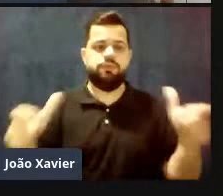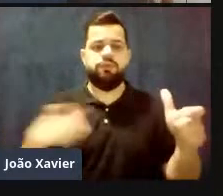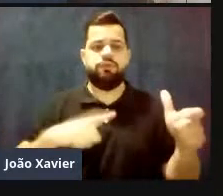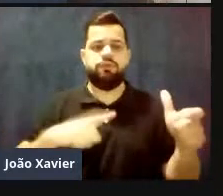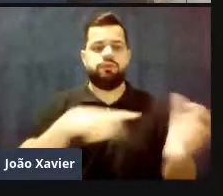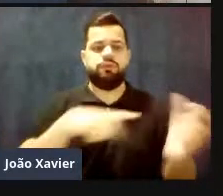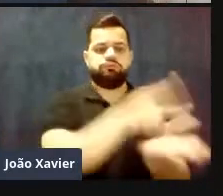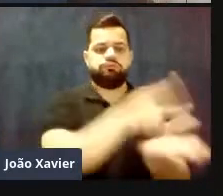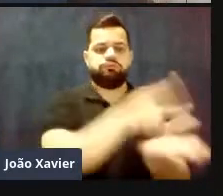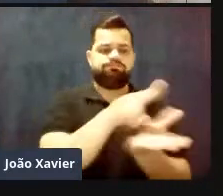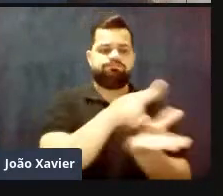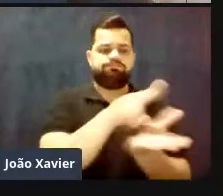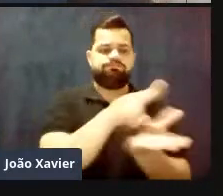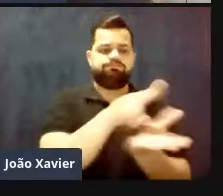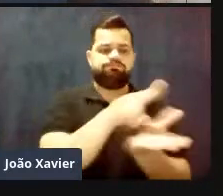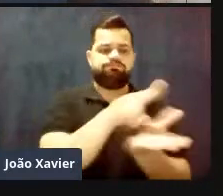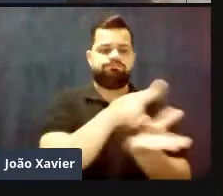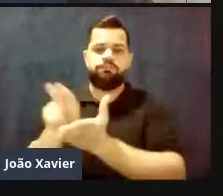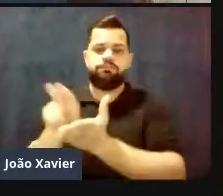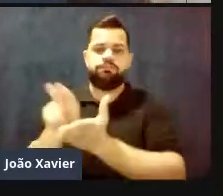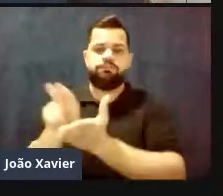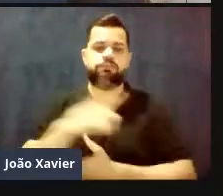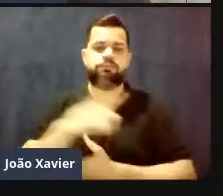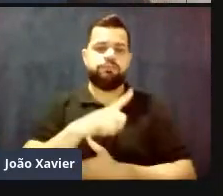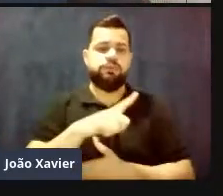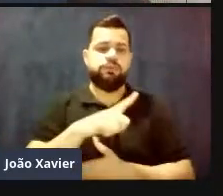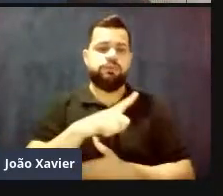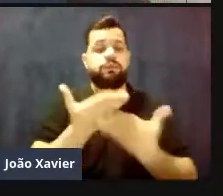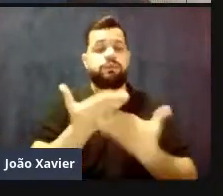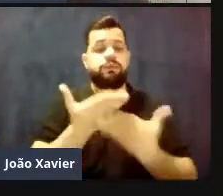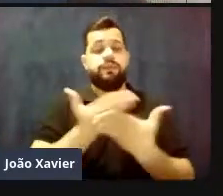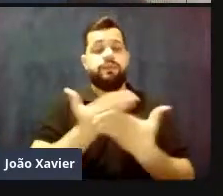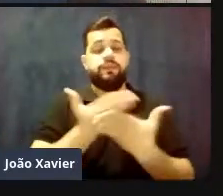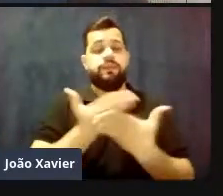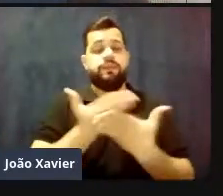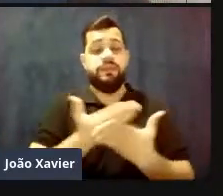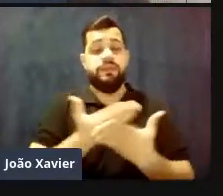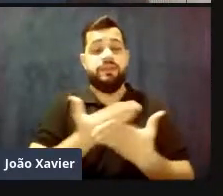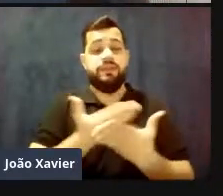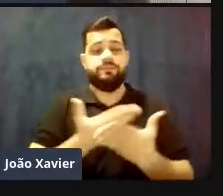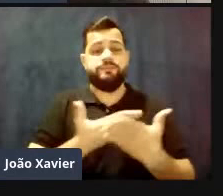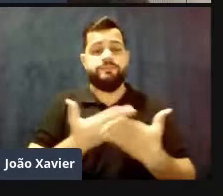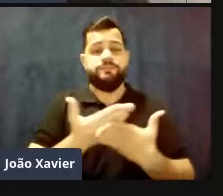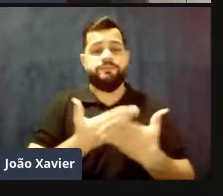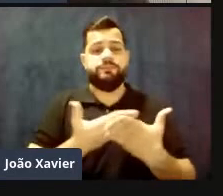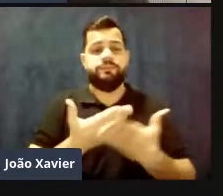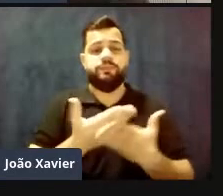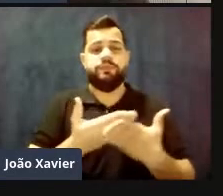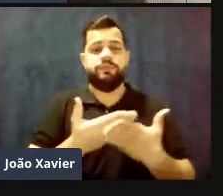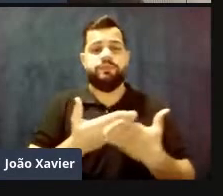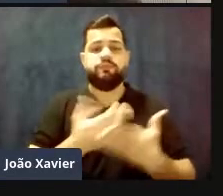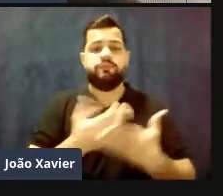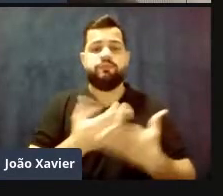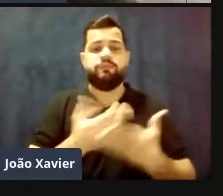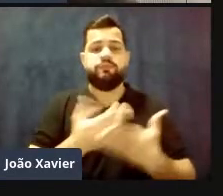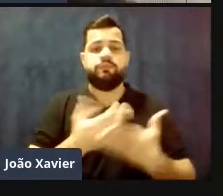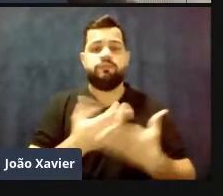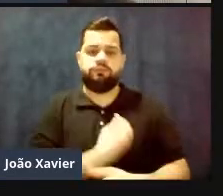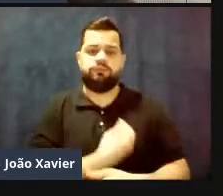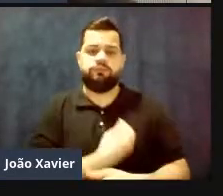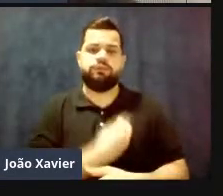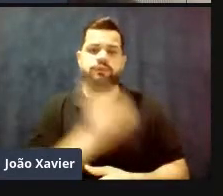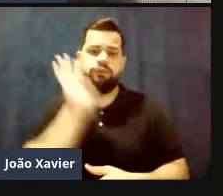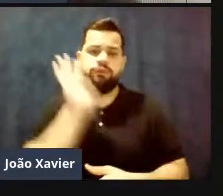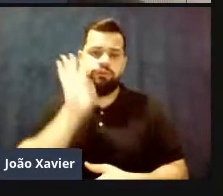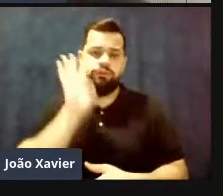mostra que a gente está fazendo uma terapia assertiva e que esse paciente está sobrevivendo. Então, isso também é muito satisfatório. Para fechar, gente, eu trouxe